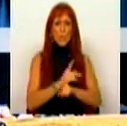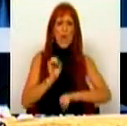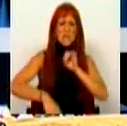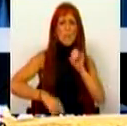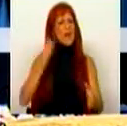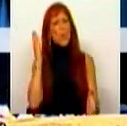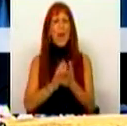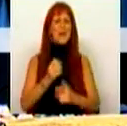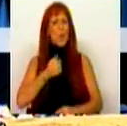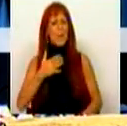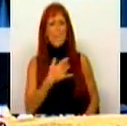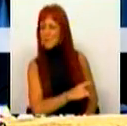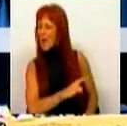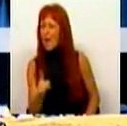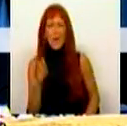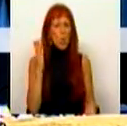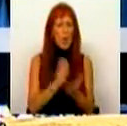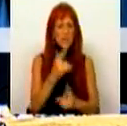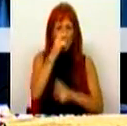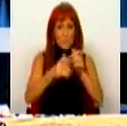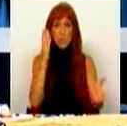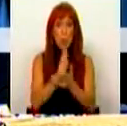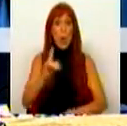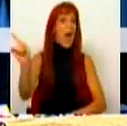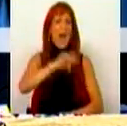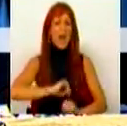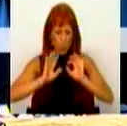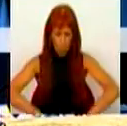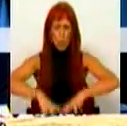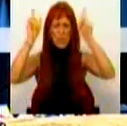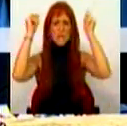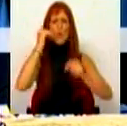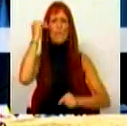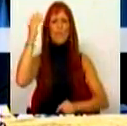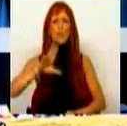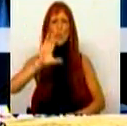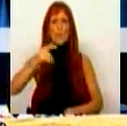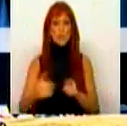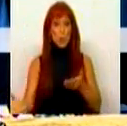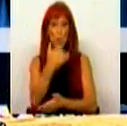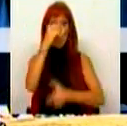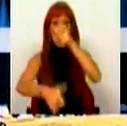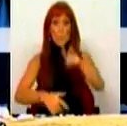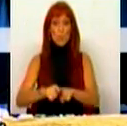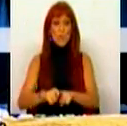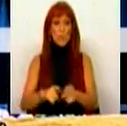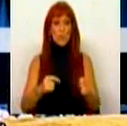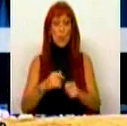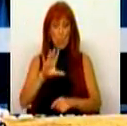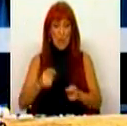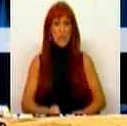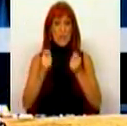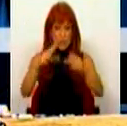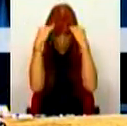causa não é só essas empresas, não são só essas pessoas, é mesmo o desenvolvimento do futuro do país e os recursos humanos que o país investiu na